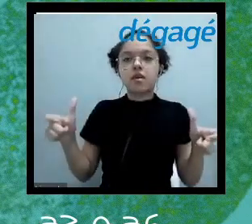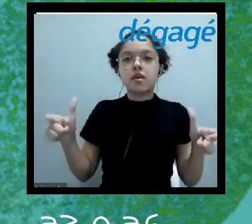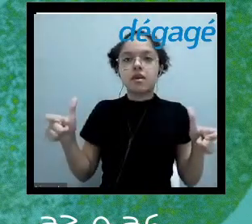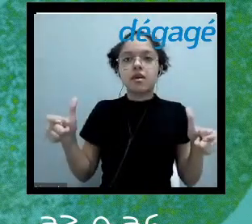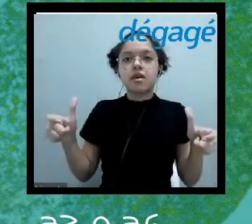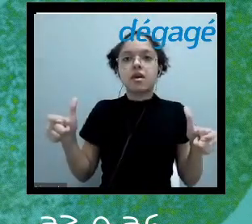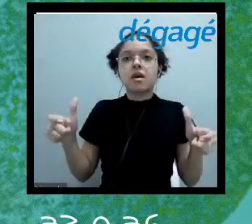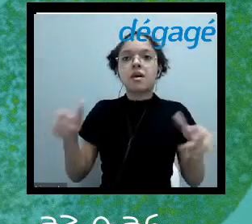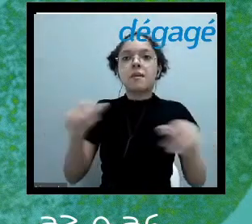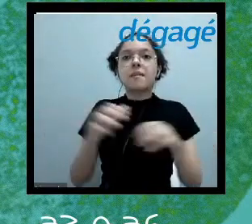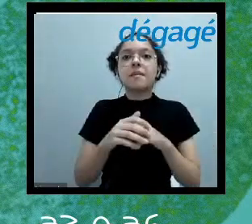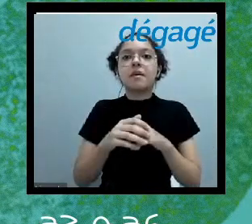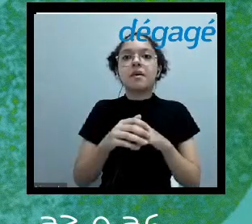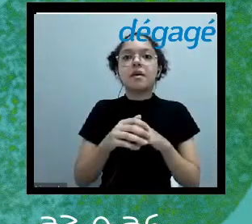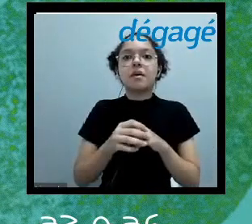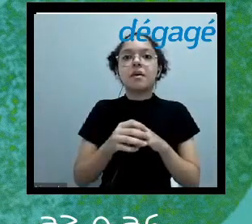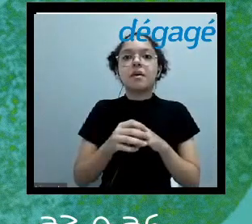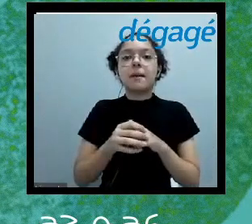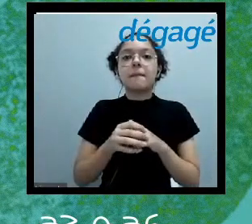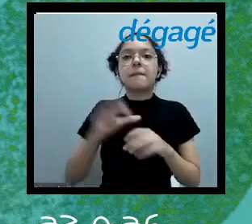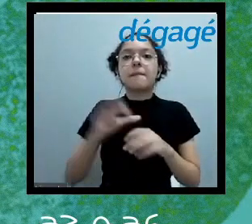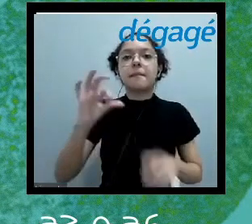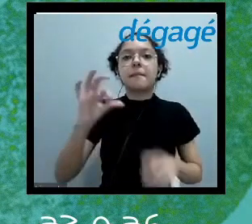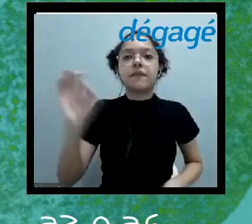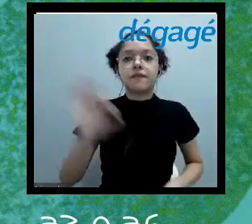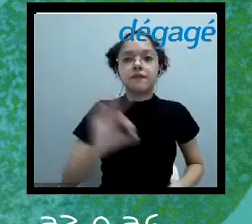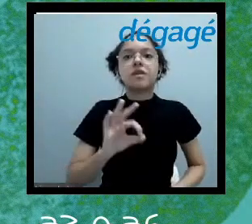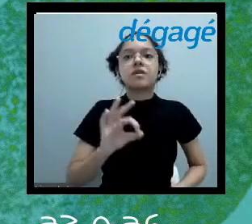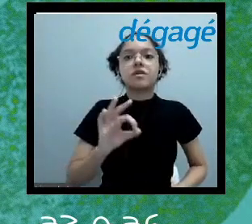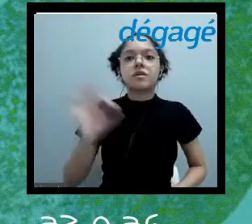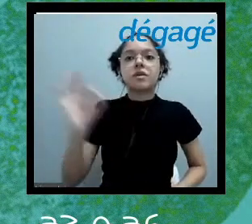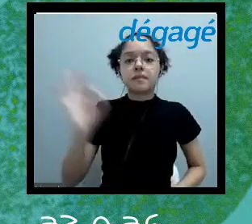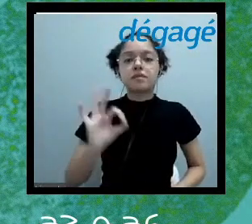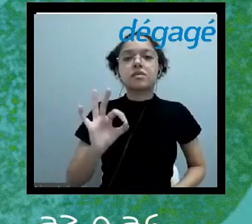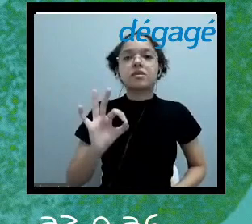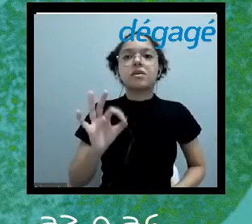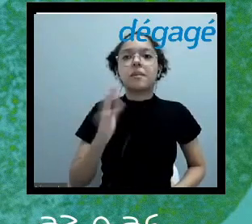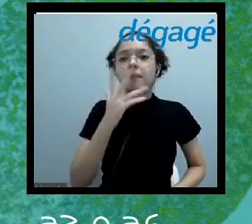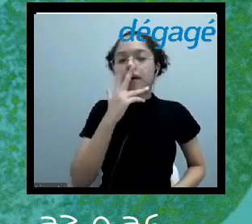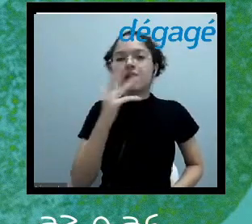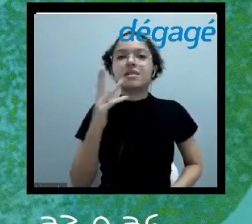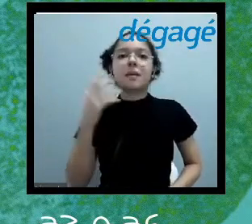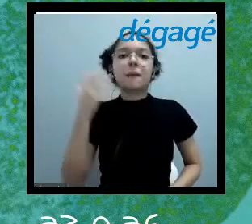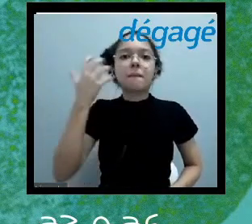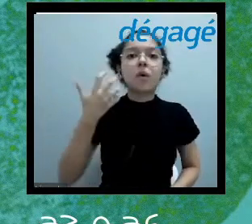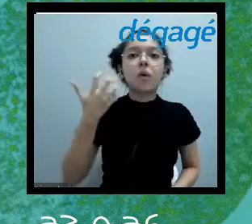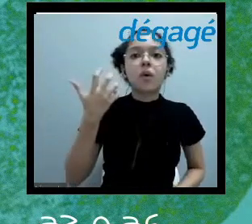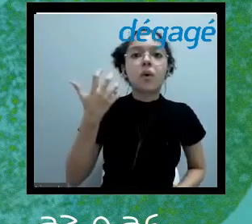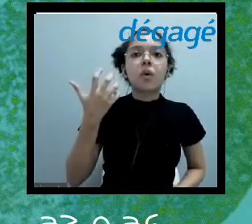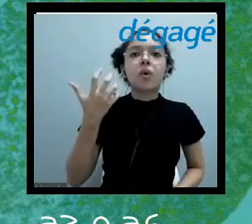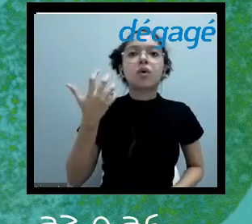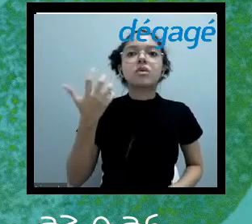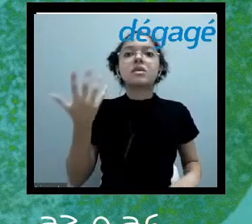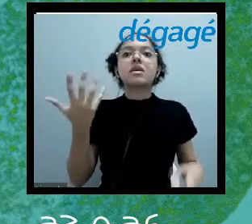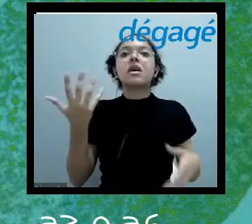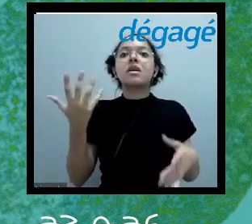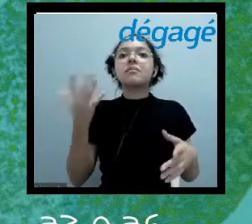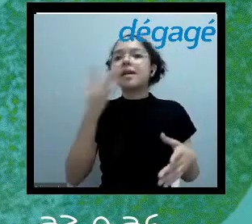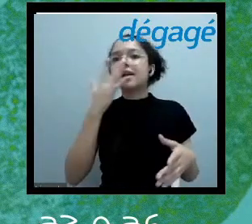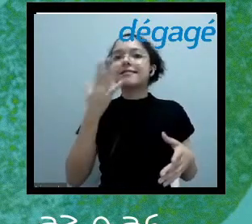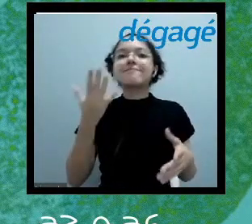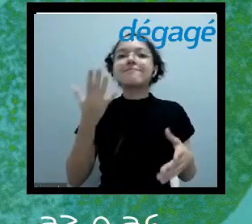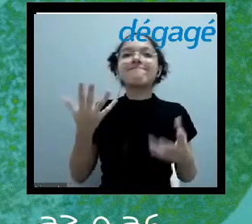tinha essa coisa, 90% é realmente não verbal, né? Não verbal. Como o Charles